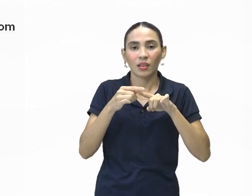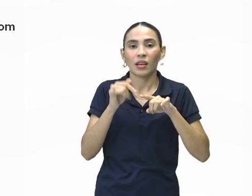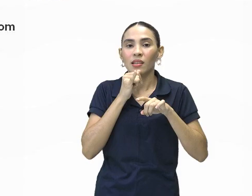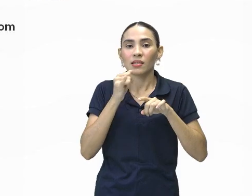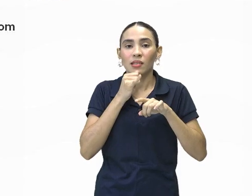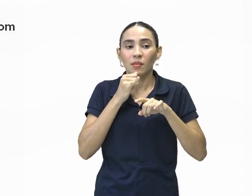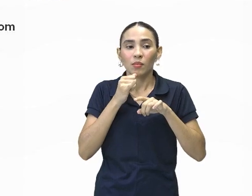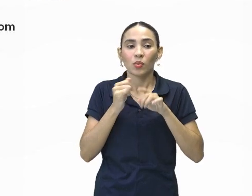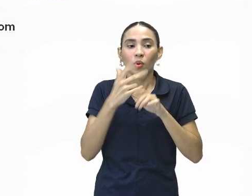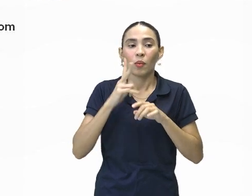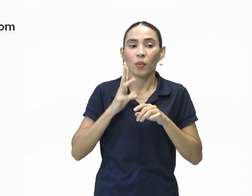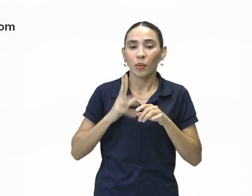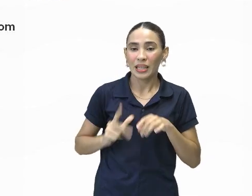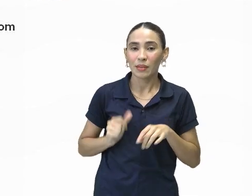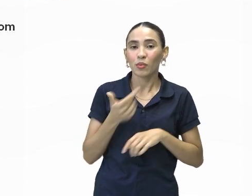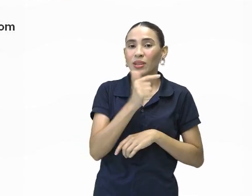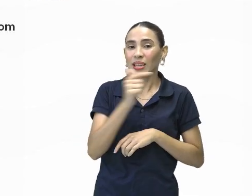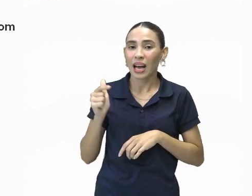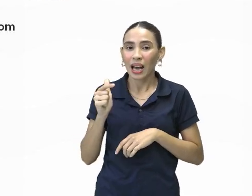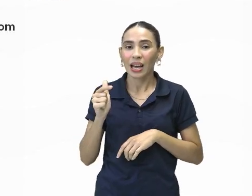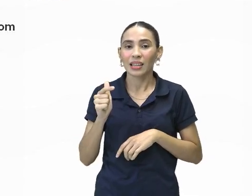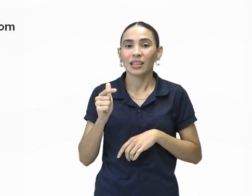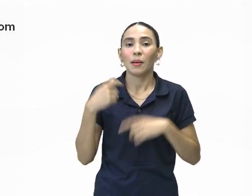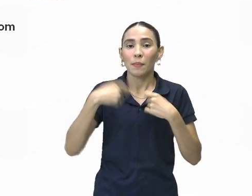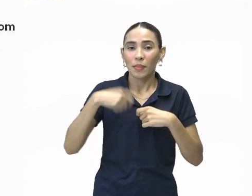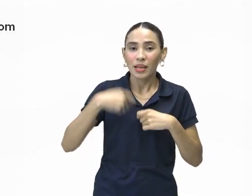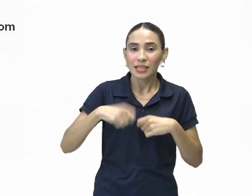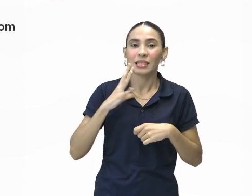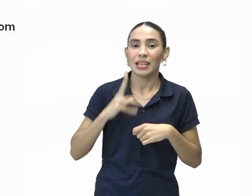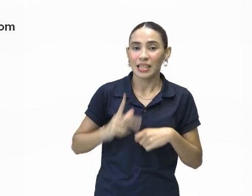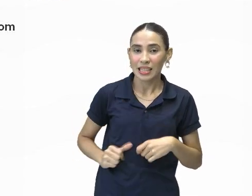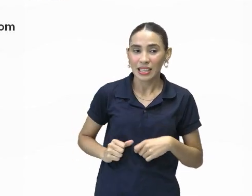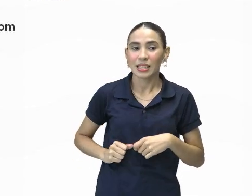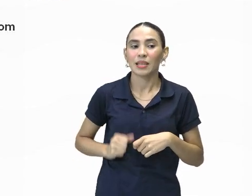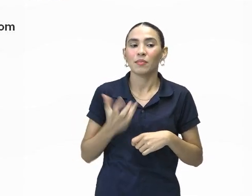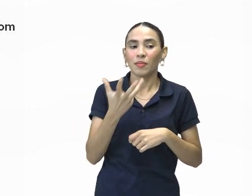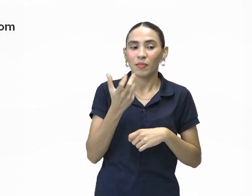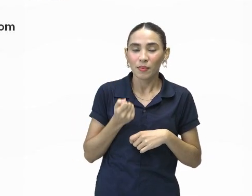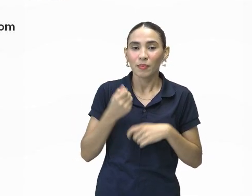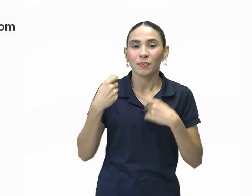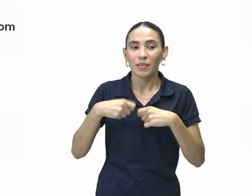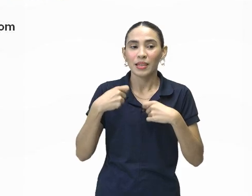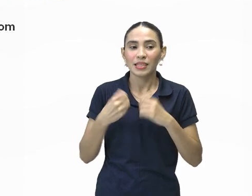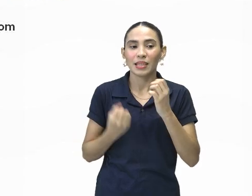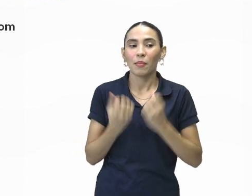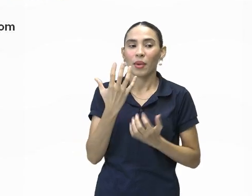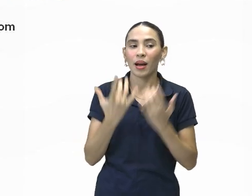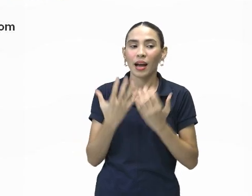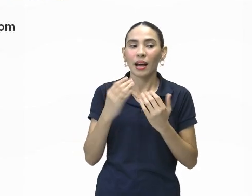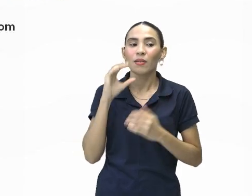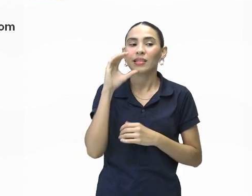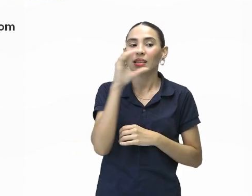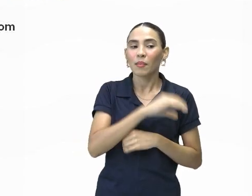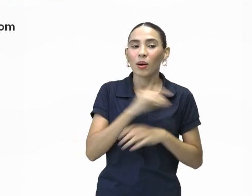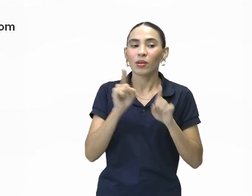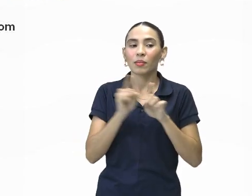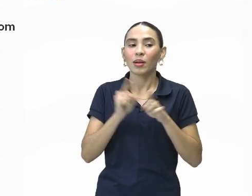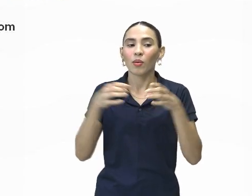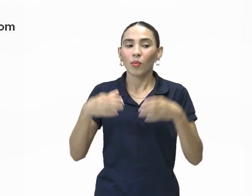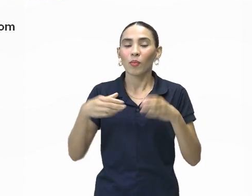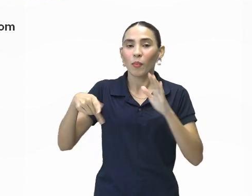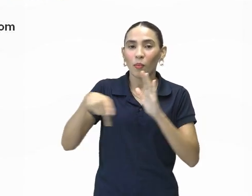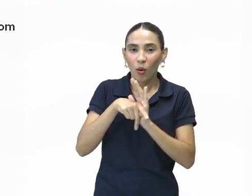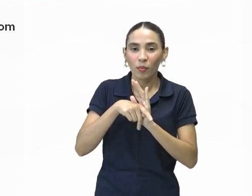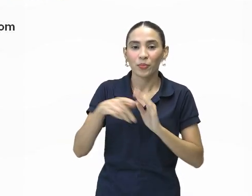devidamente esterilizados. Esterilizar é além de lavar com água e sabão, vai muito além, é necessário um aparelho específico para